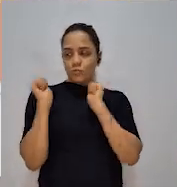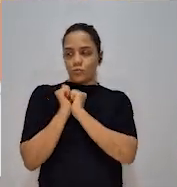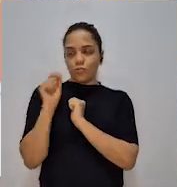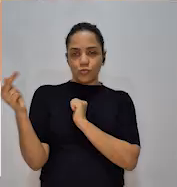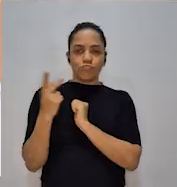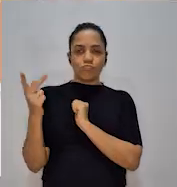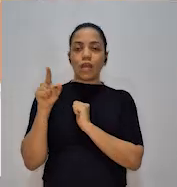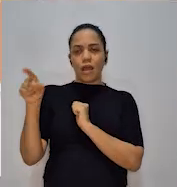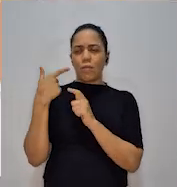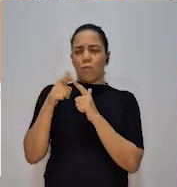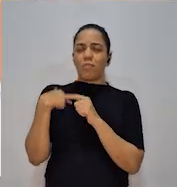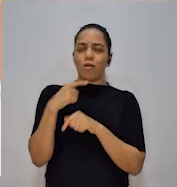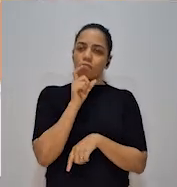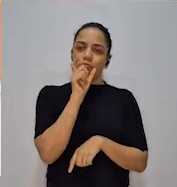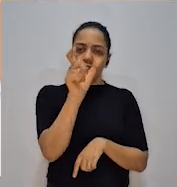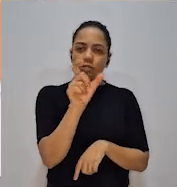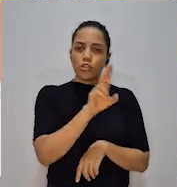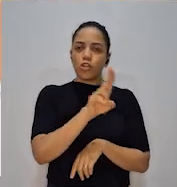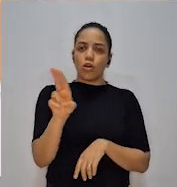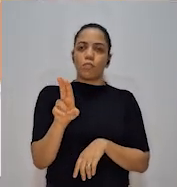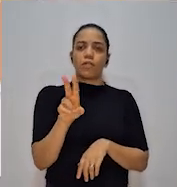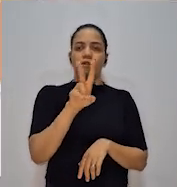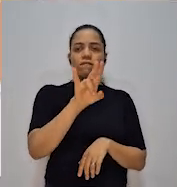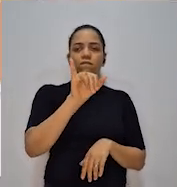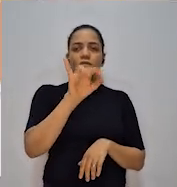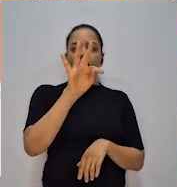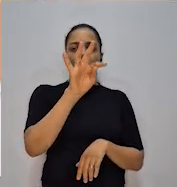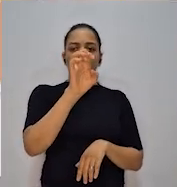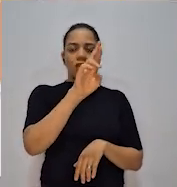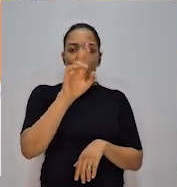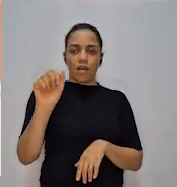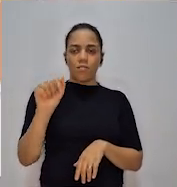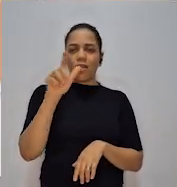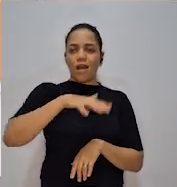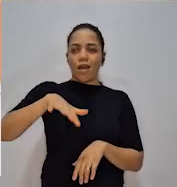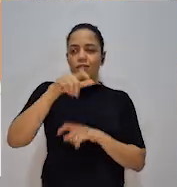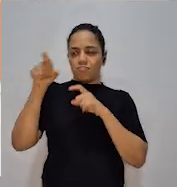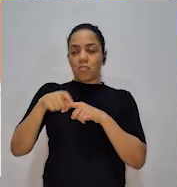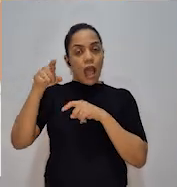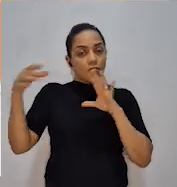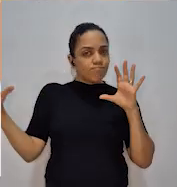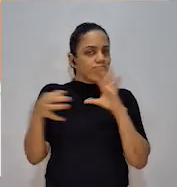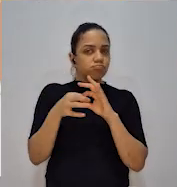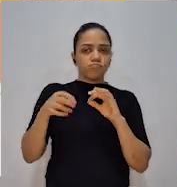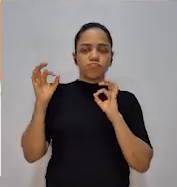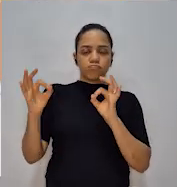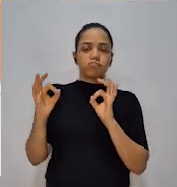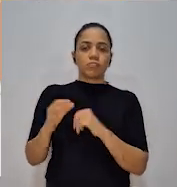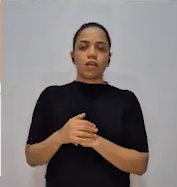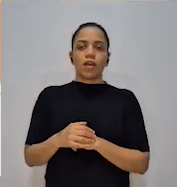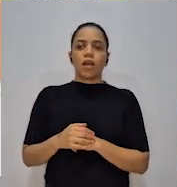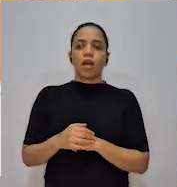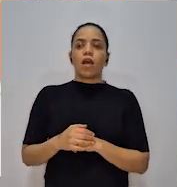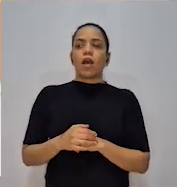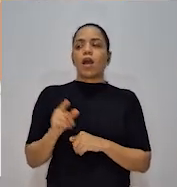bastante empenhada nas temáticas de diversidade, que é a Viterra. É uma empresa, inclusive, do ramo agro, agora acaba de se fundir com a Bung,